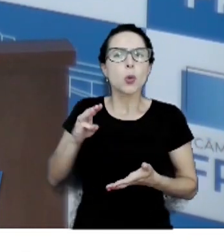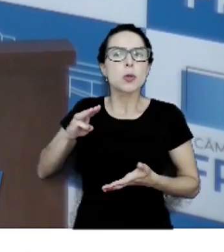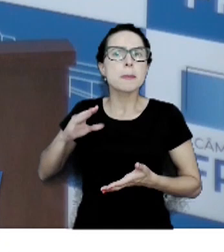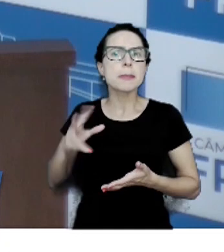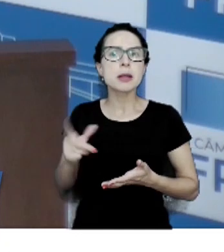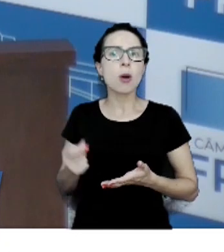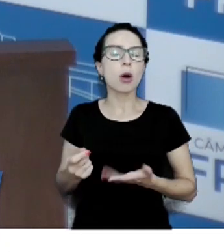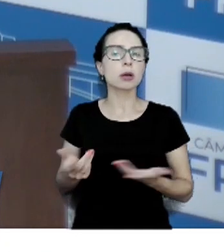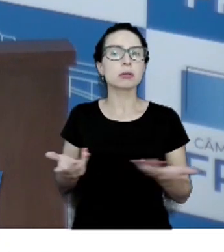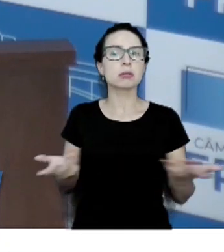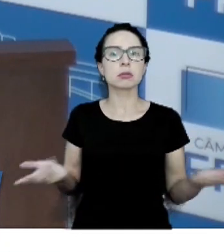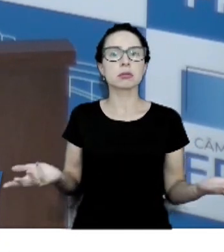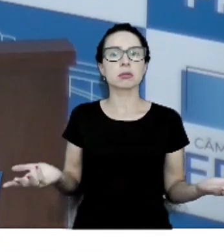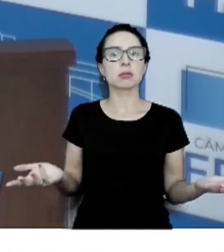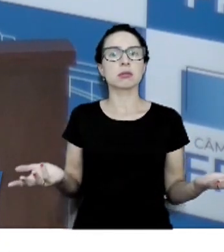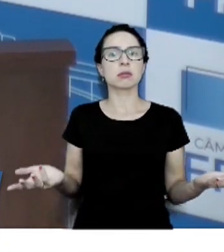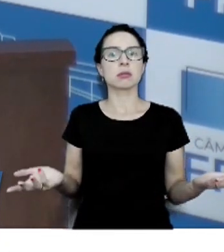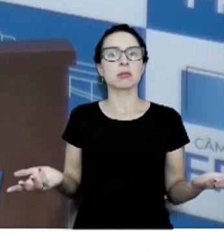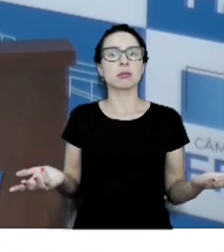como